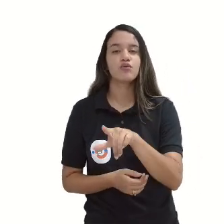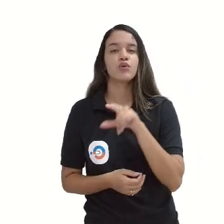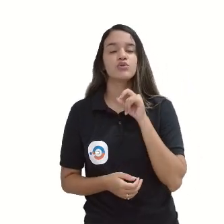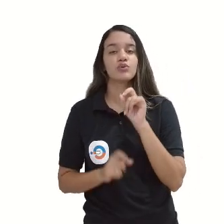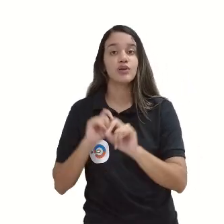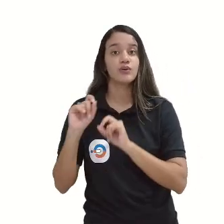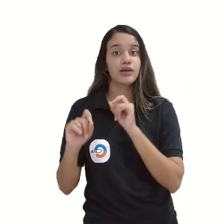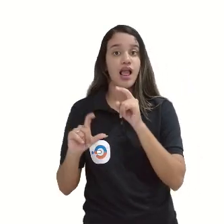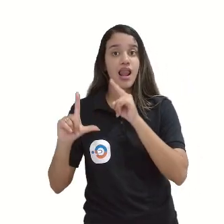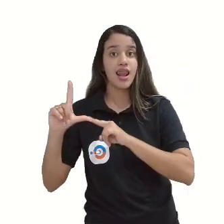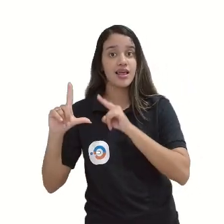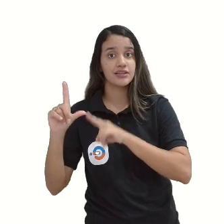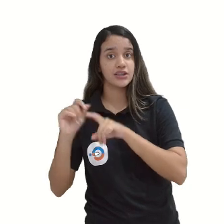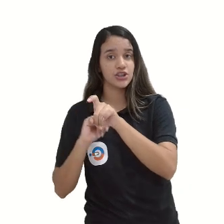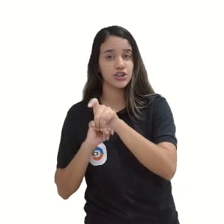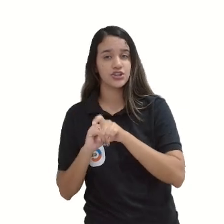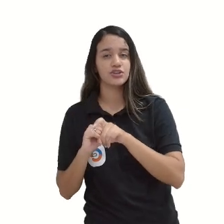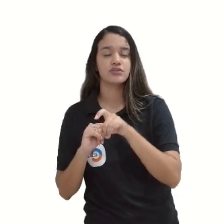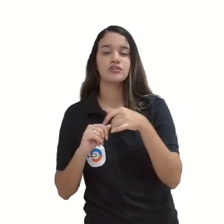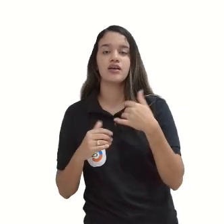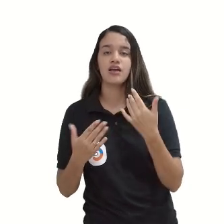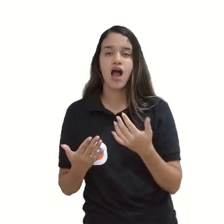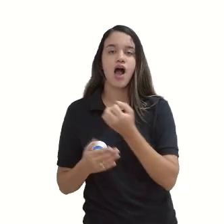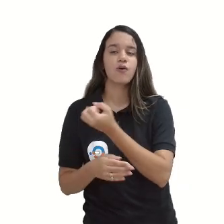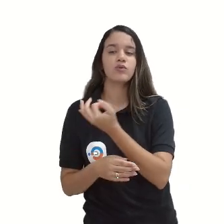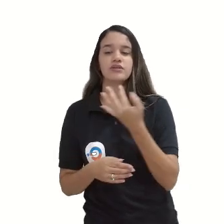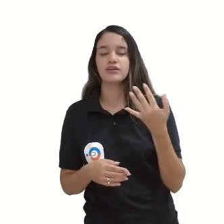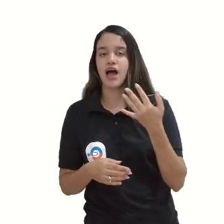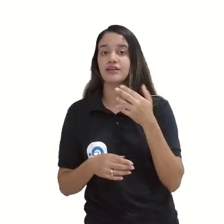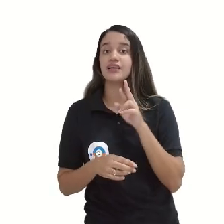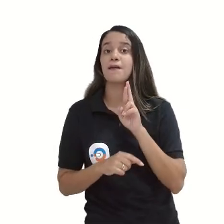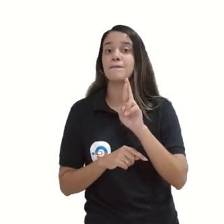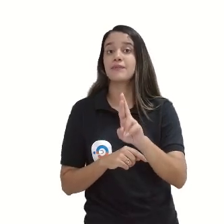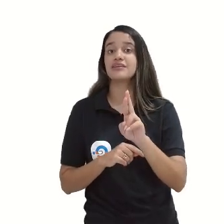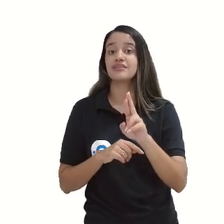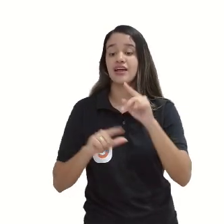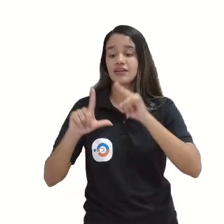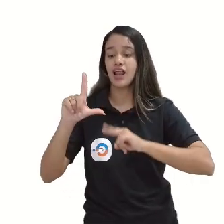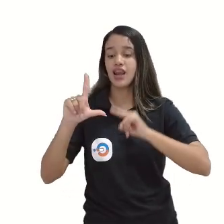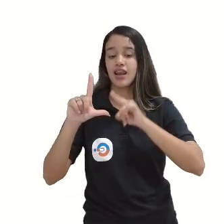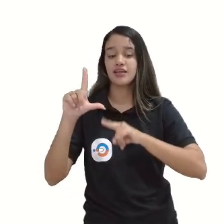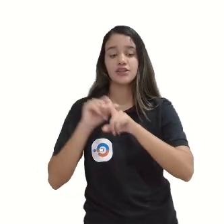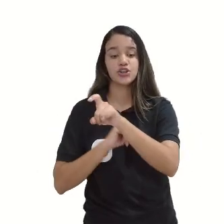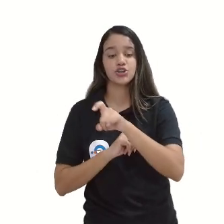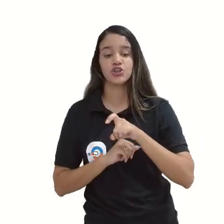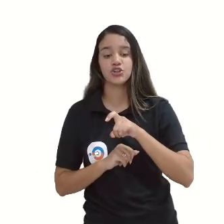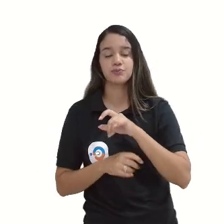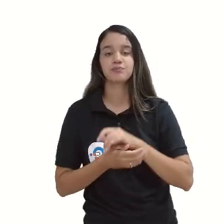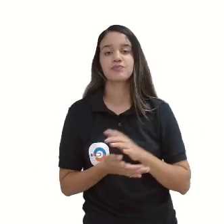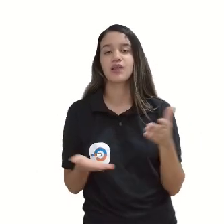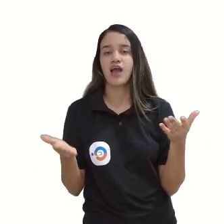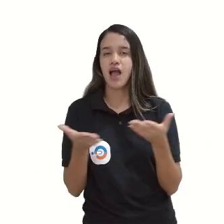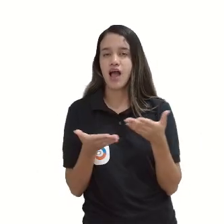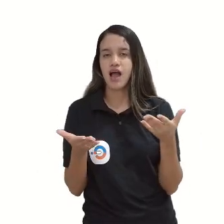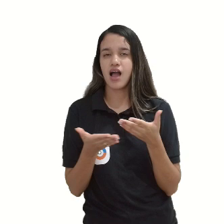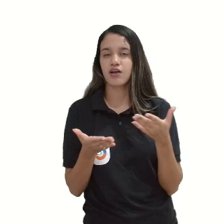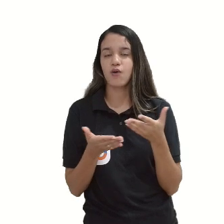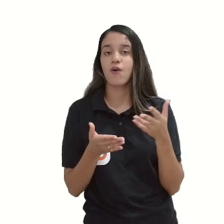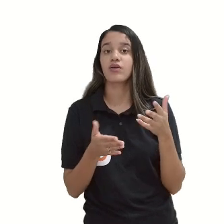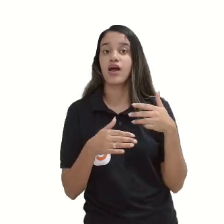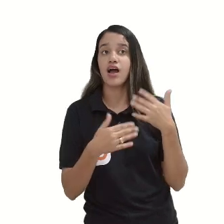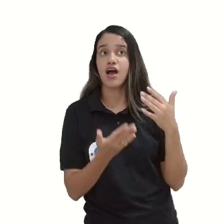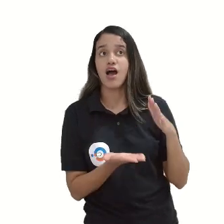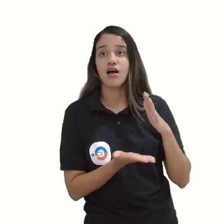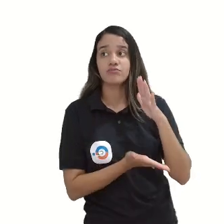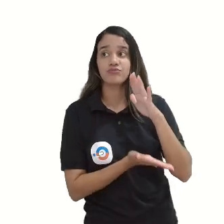letra X. Então, a quantidade de voos nacionais está sendo representada pela letra X. Voos internacionais está